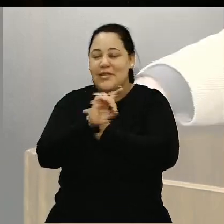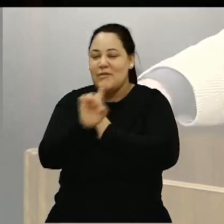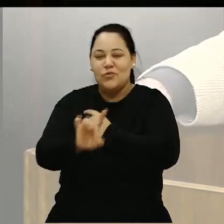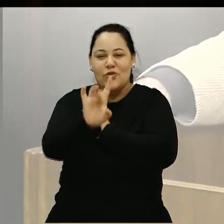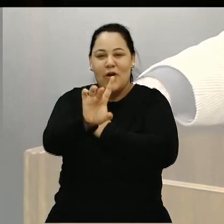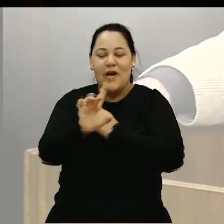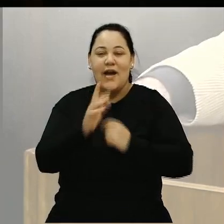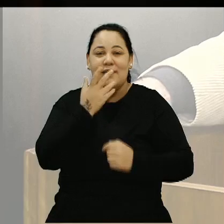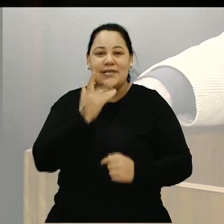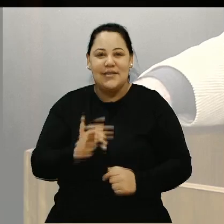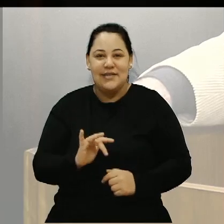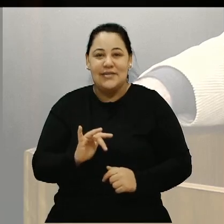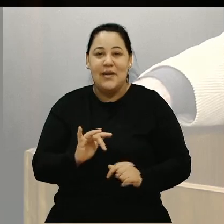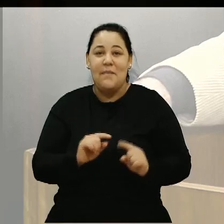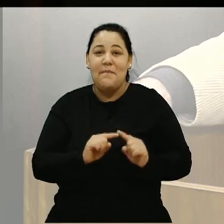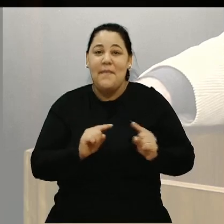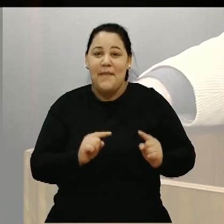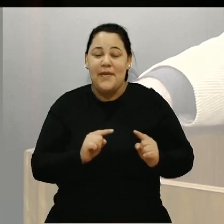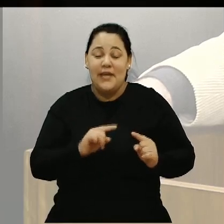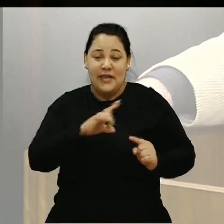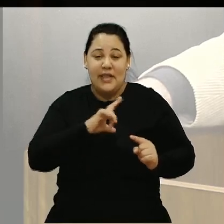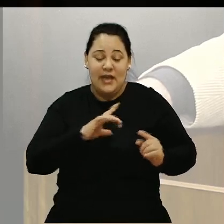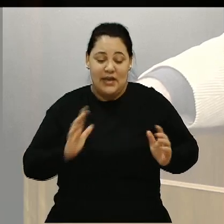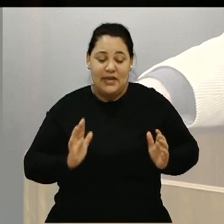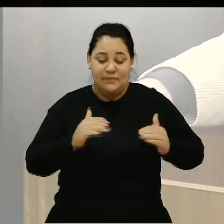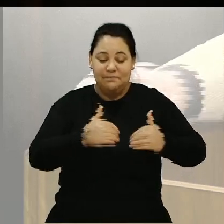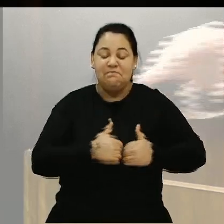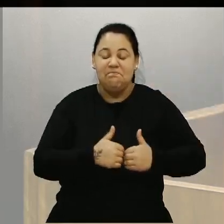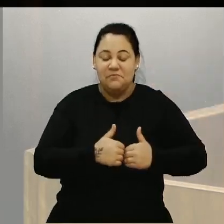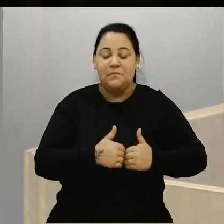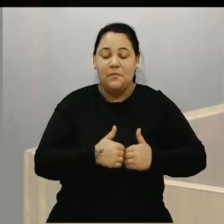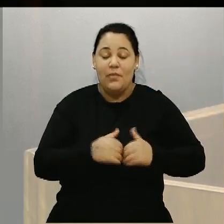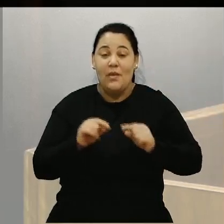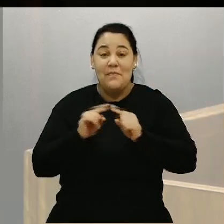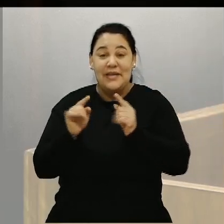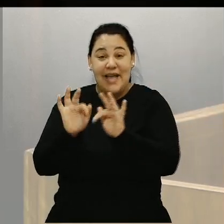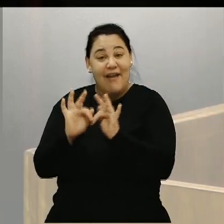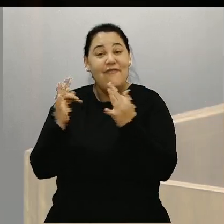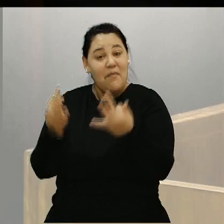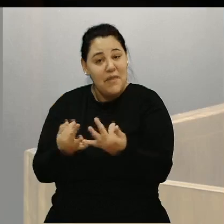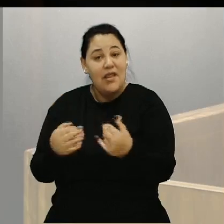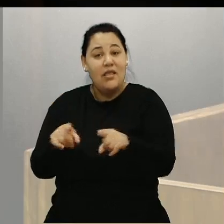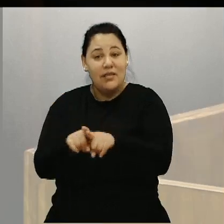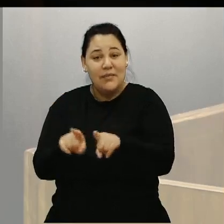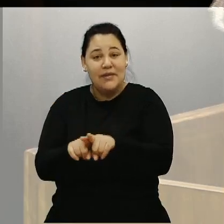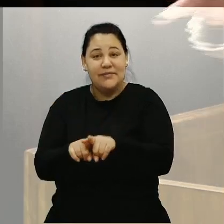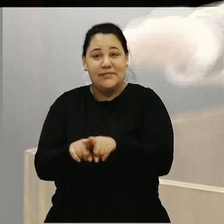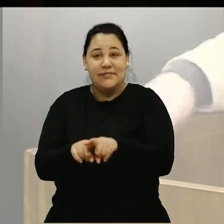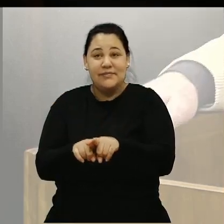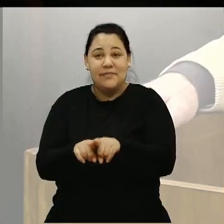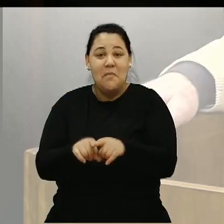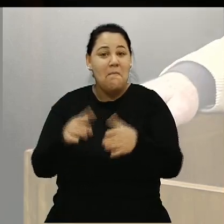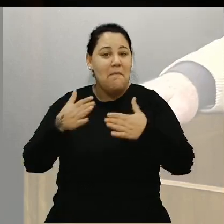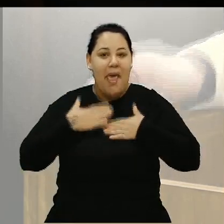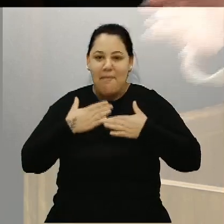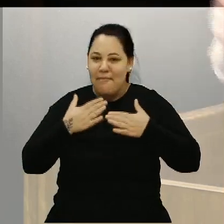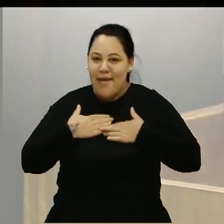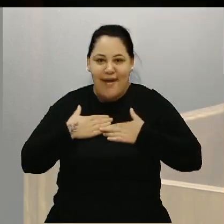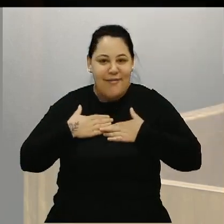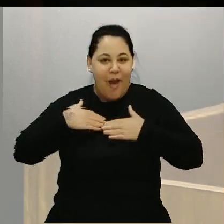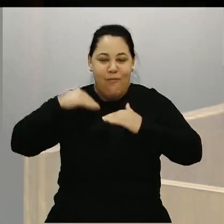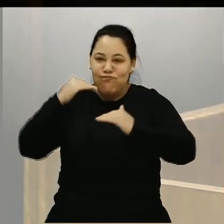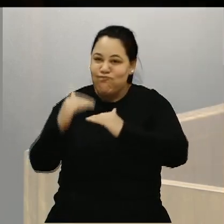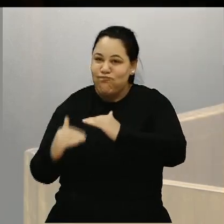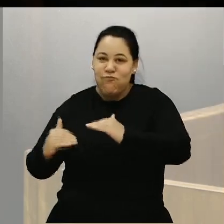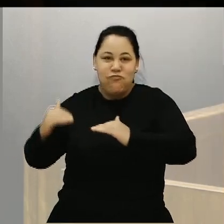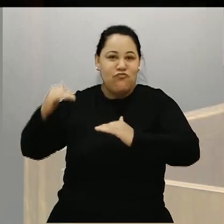crianças que têm esse transtorno, mas os familiares. Isso é uma evolução. A nossa